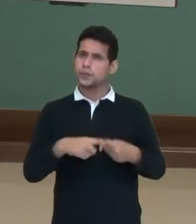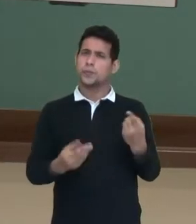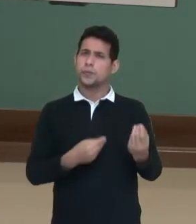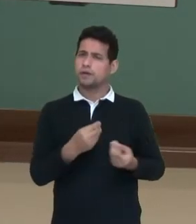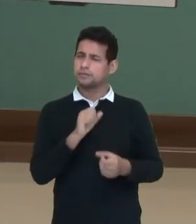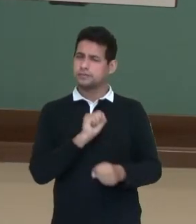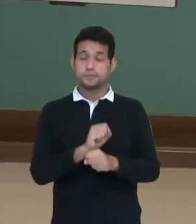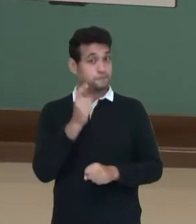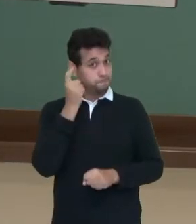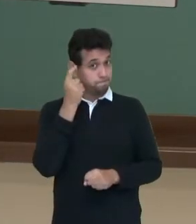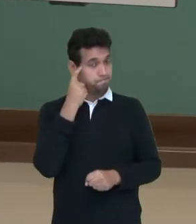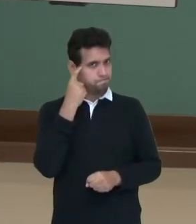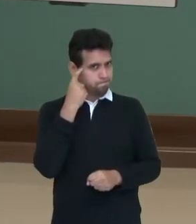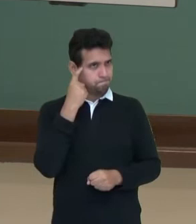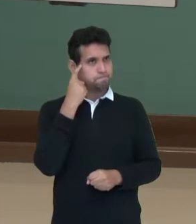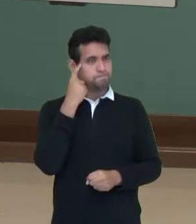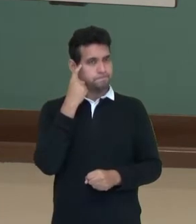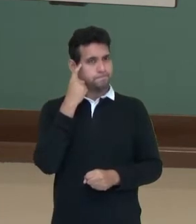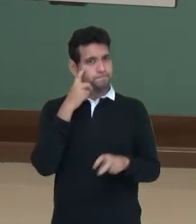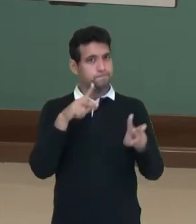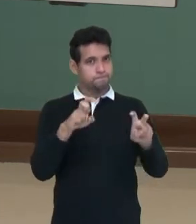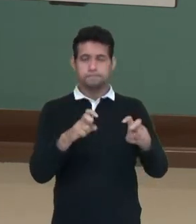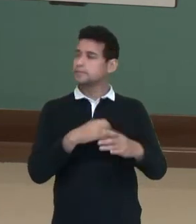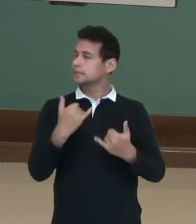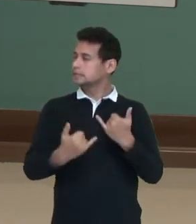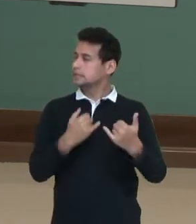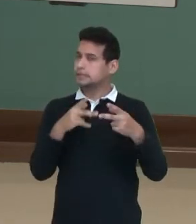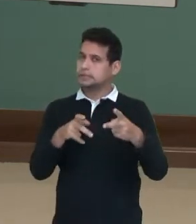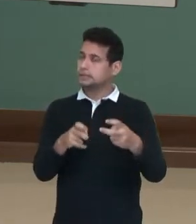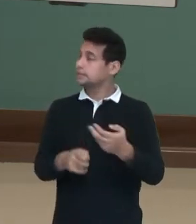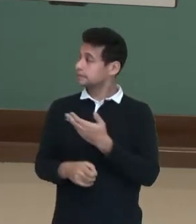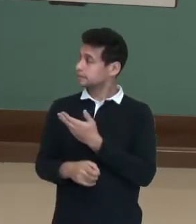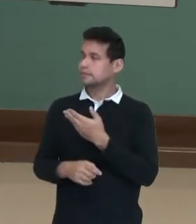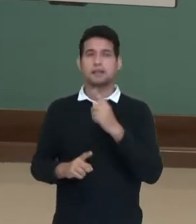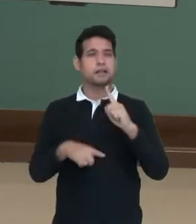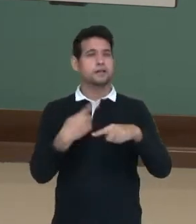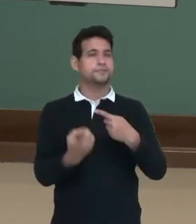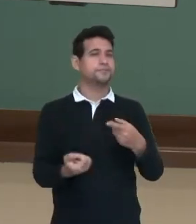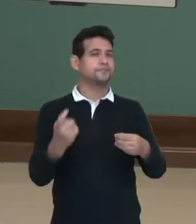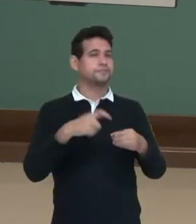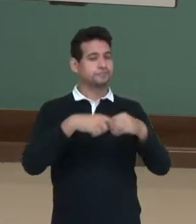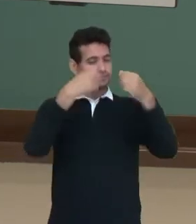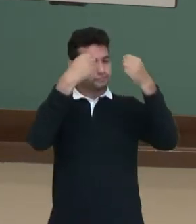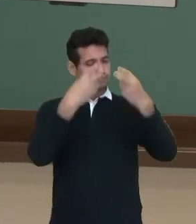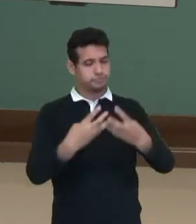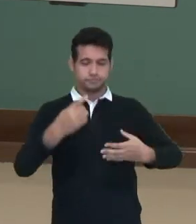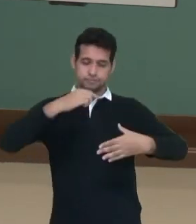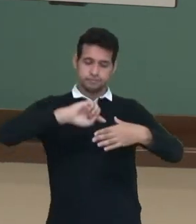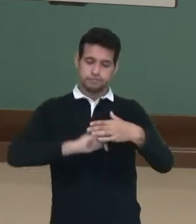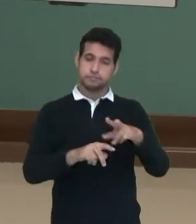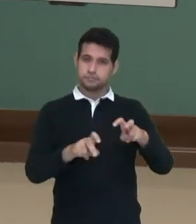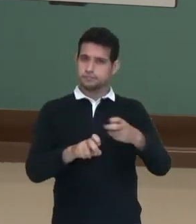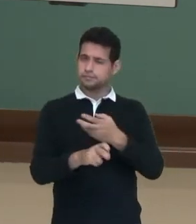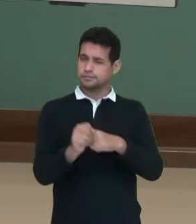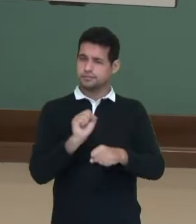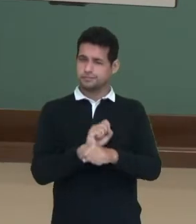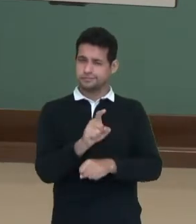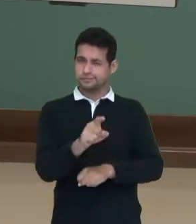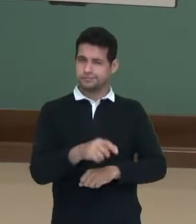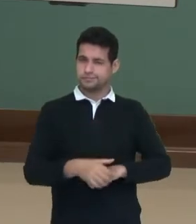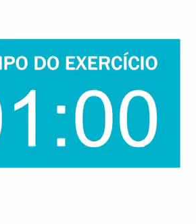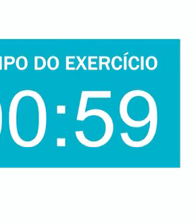deixar um tempinho para você pensar, observando essa imagem, e eu já retorno para falar mais com você a respeito disso até daqui a